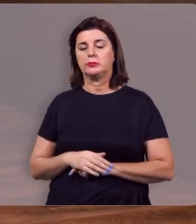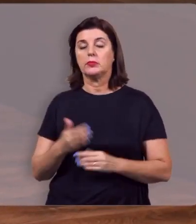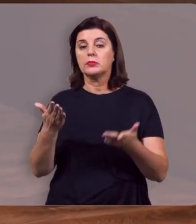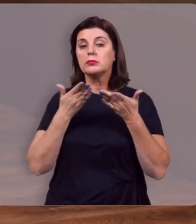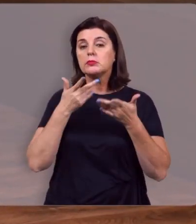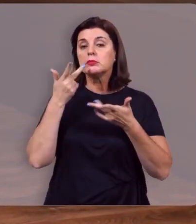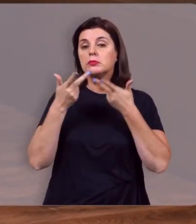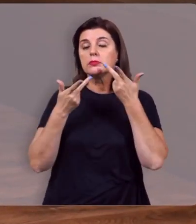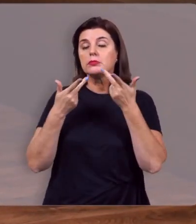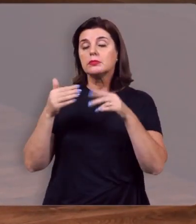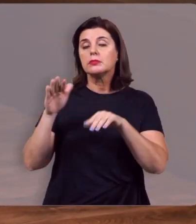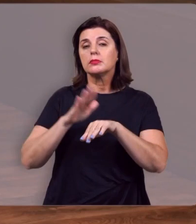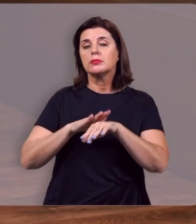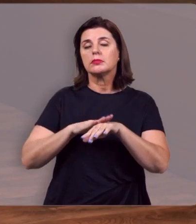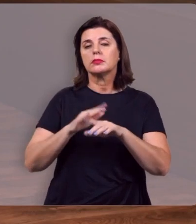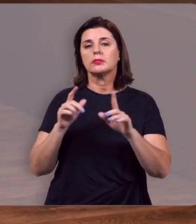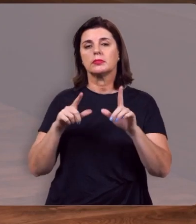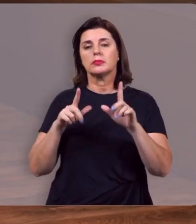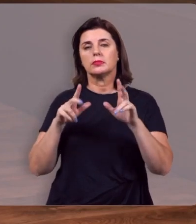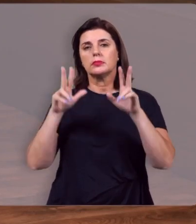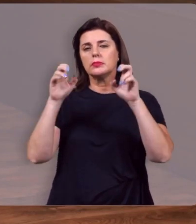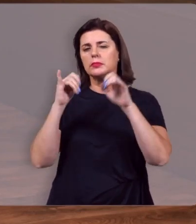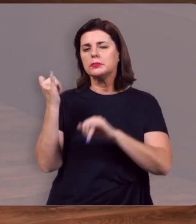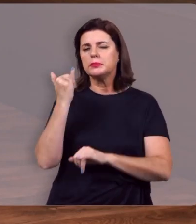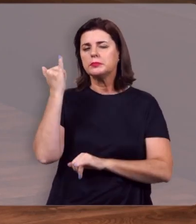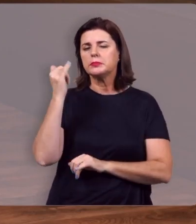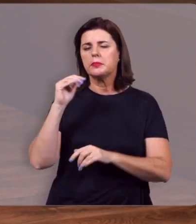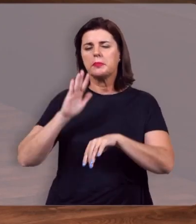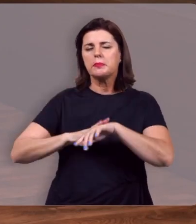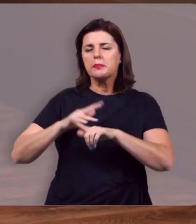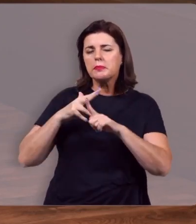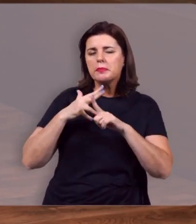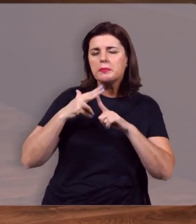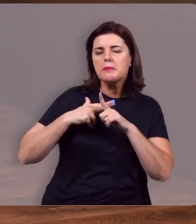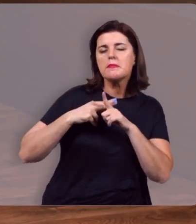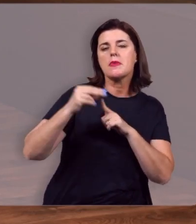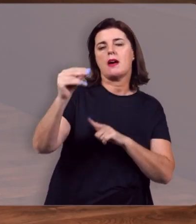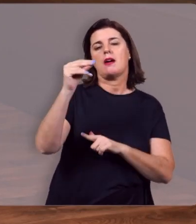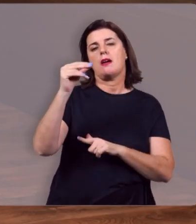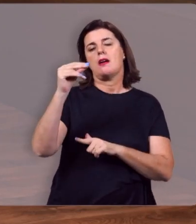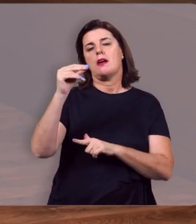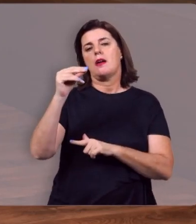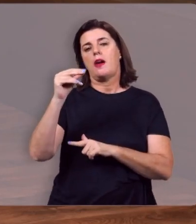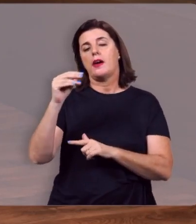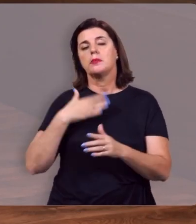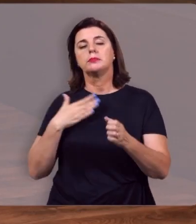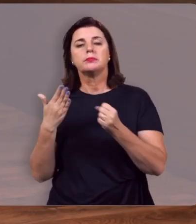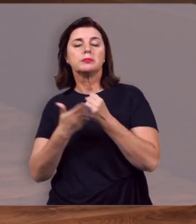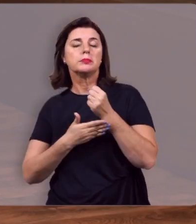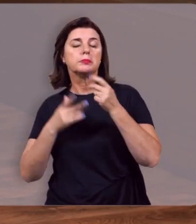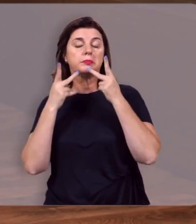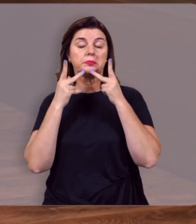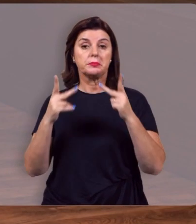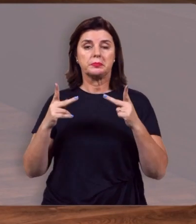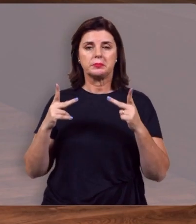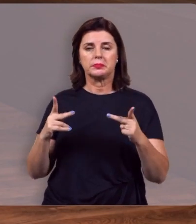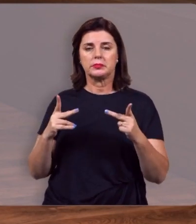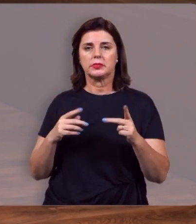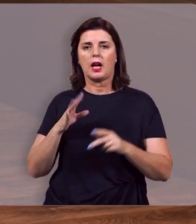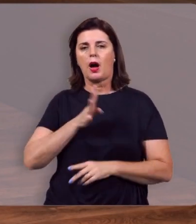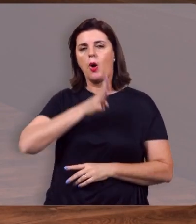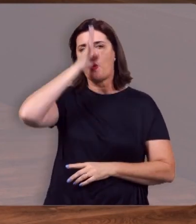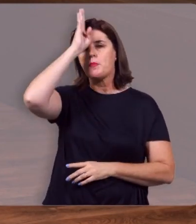Hoje eu quero tratar de um tema empolgante, mais que vencedores. E vamos basear esta mensagem